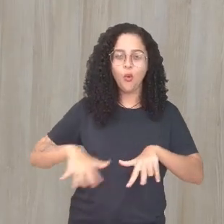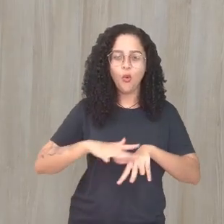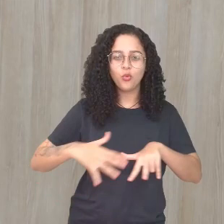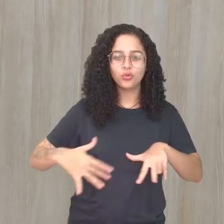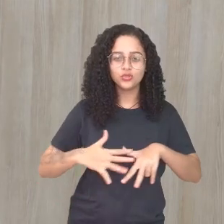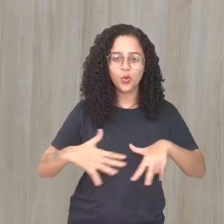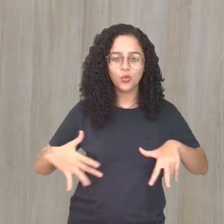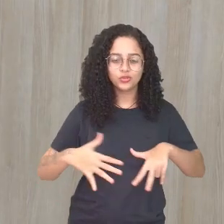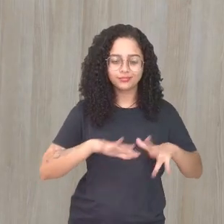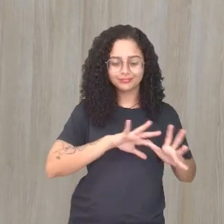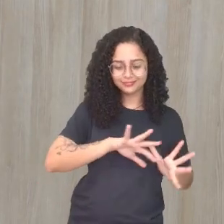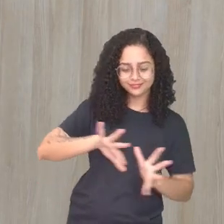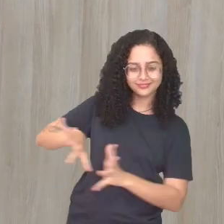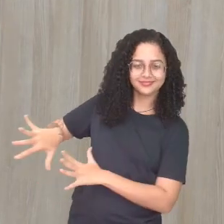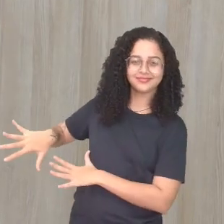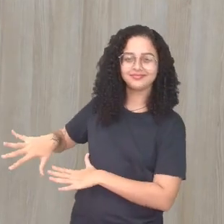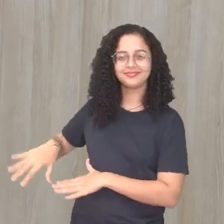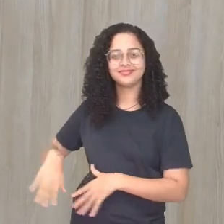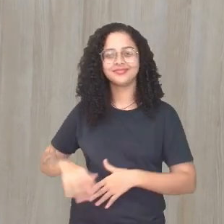lado, né? Esse momento